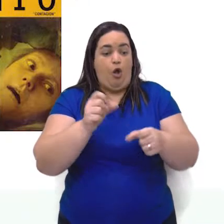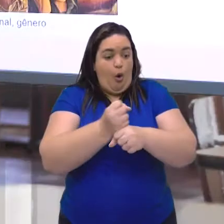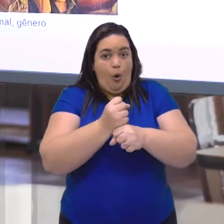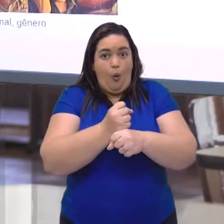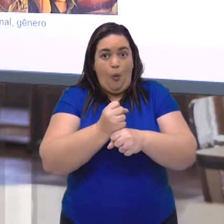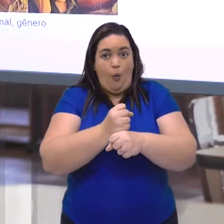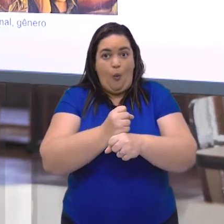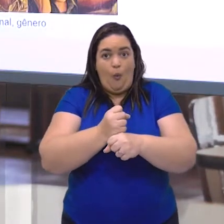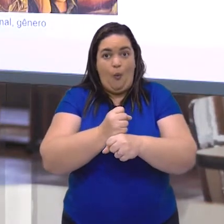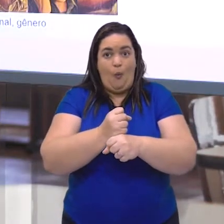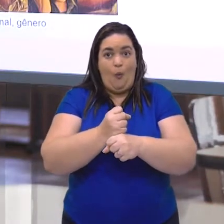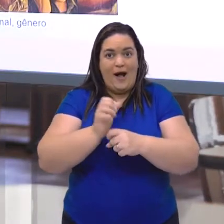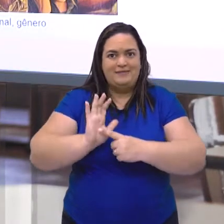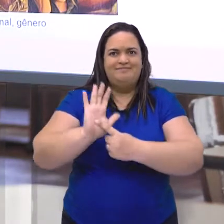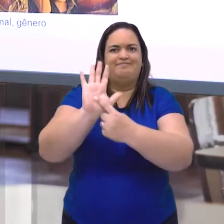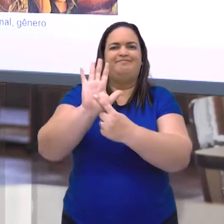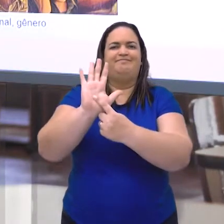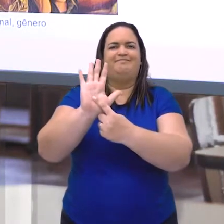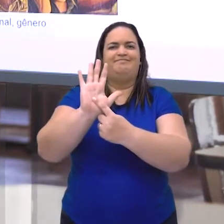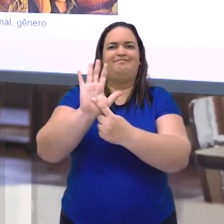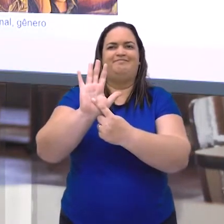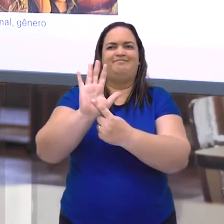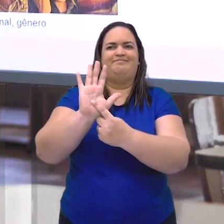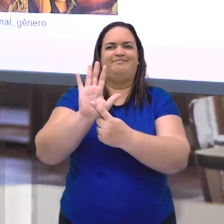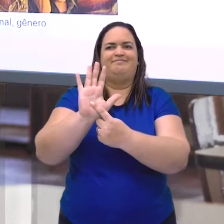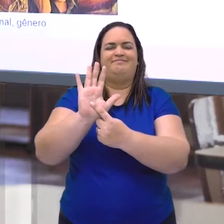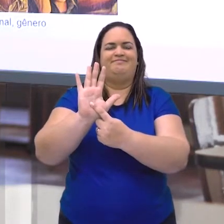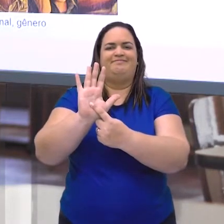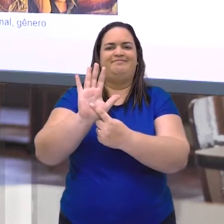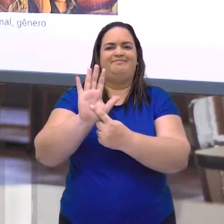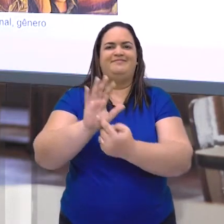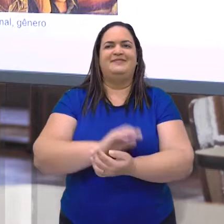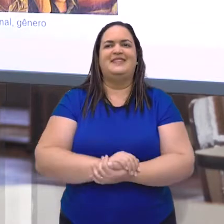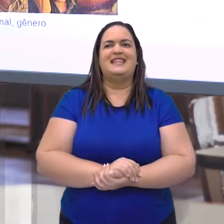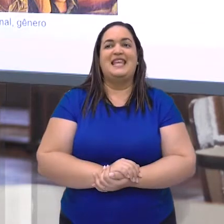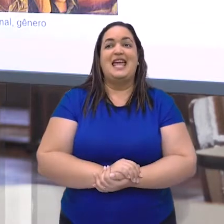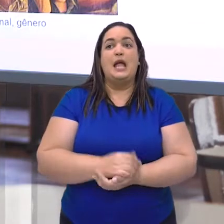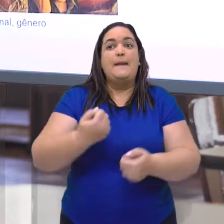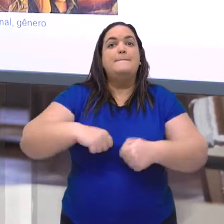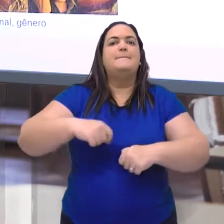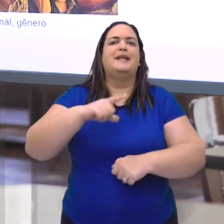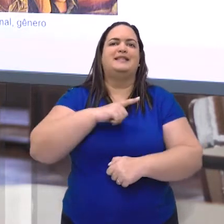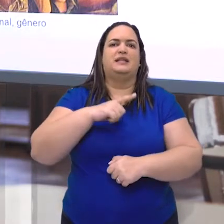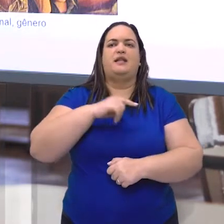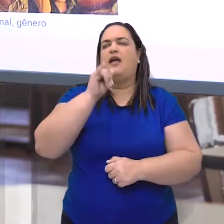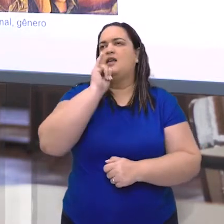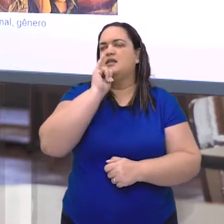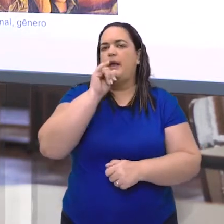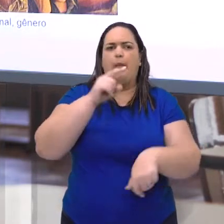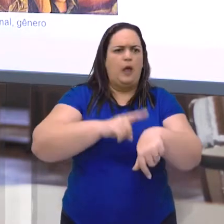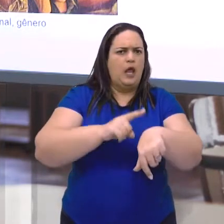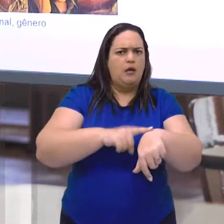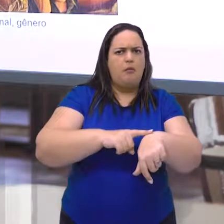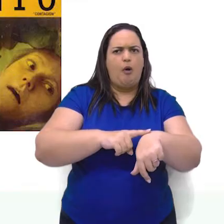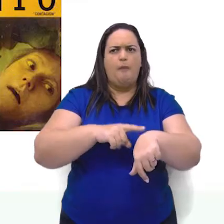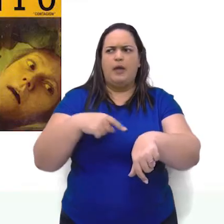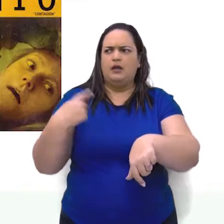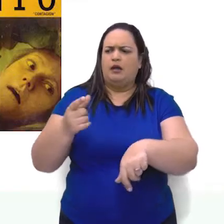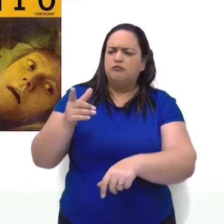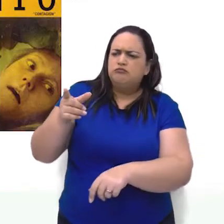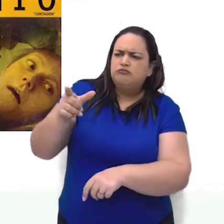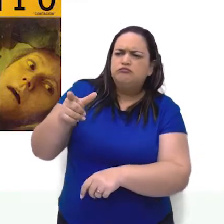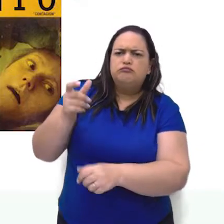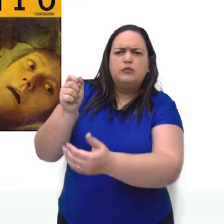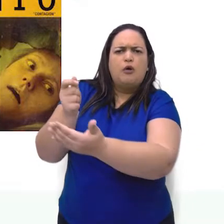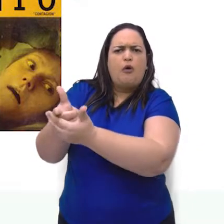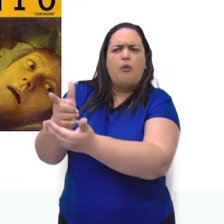lançamento, todo filme tem que ter o ano de lançamento dele, que é para facilitar quando a gente for assistir. O